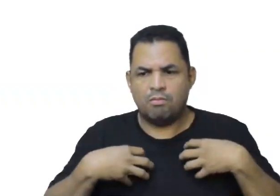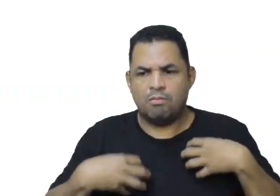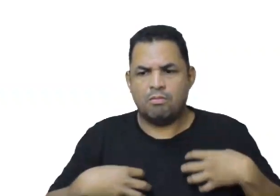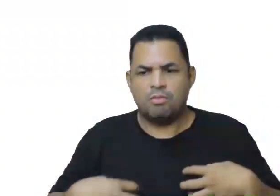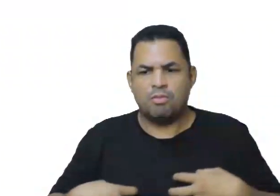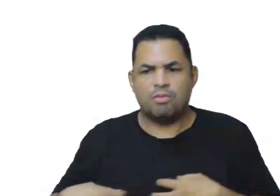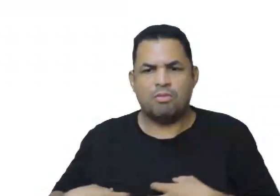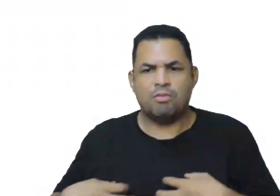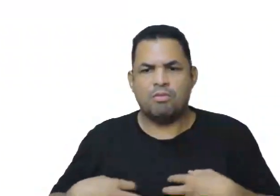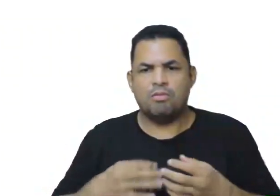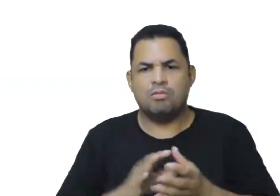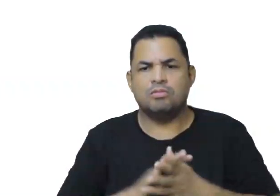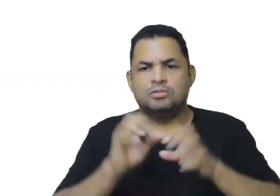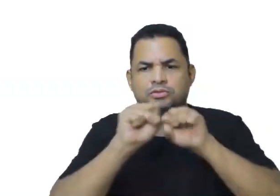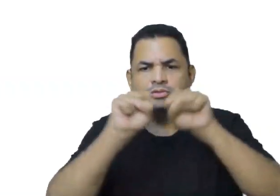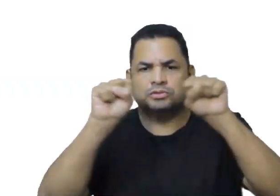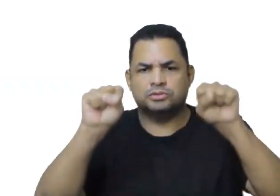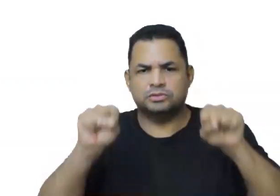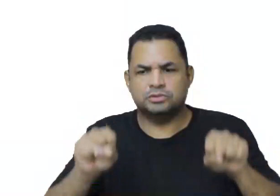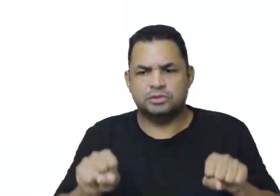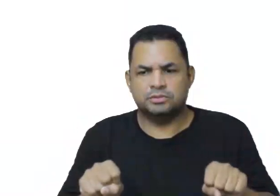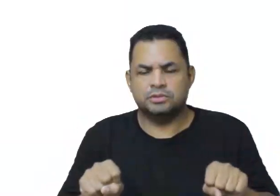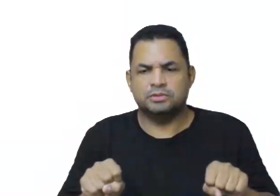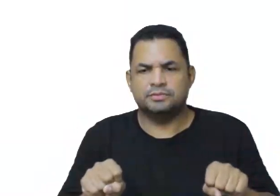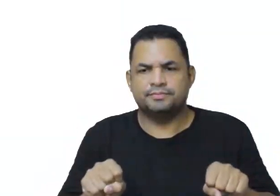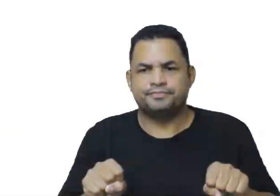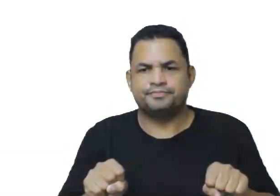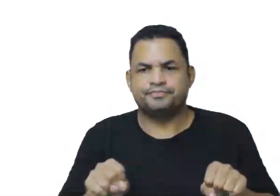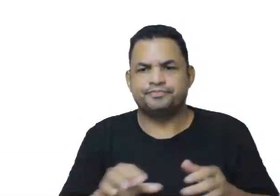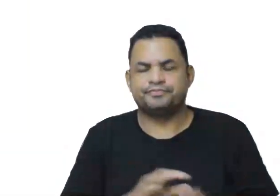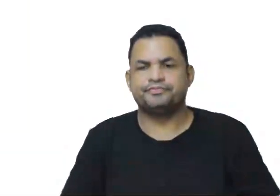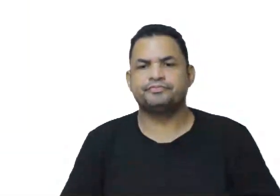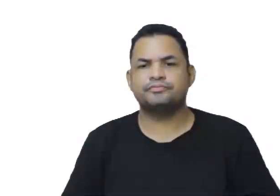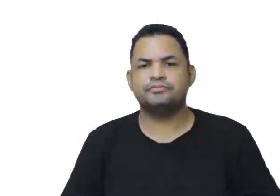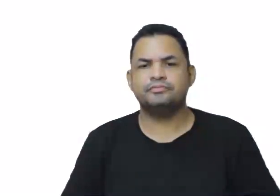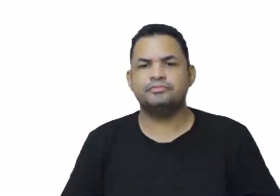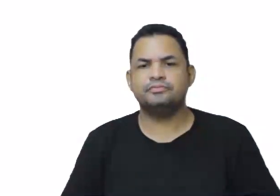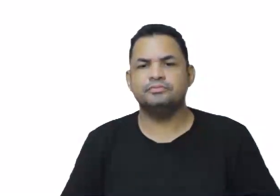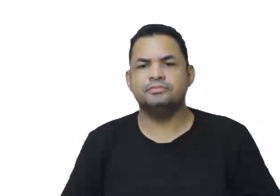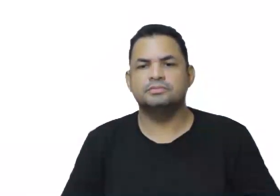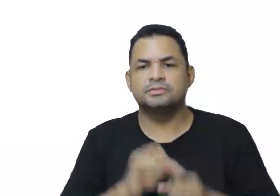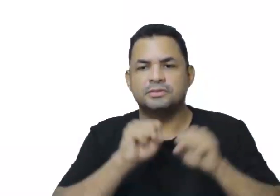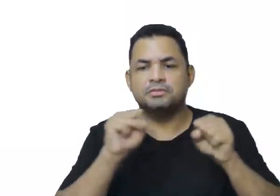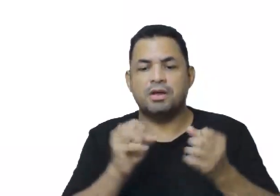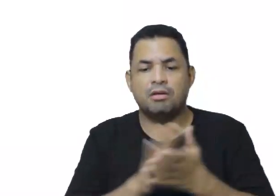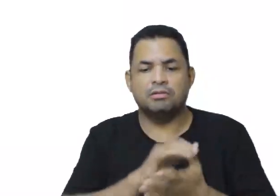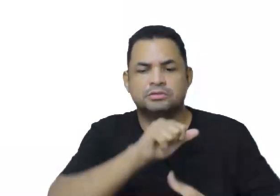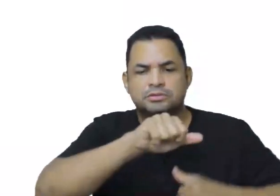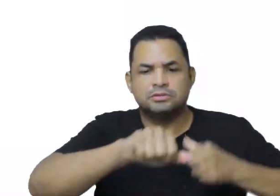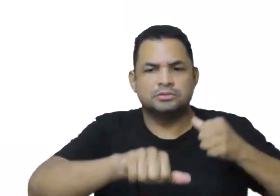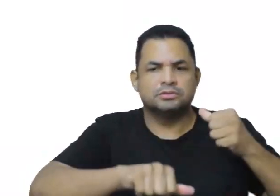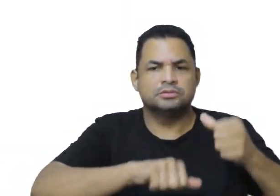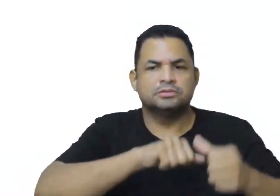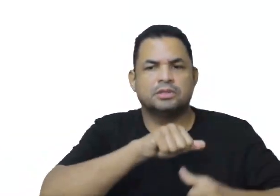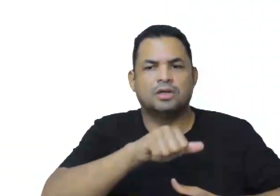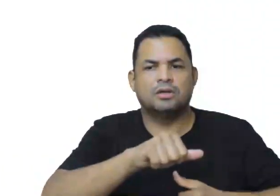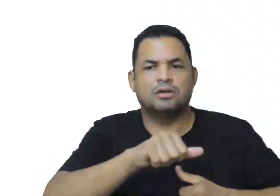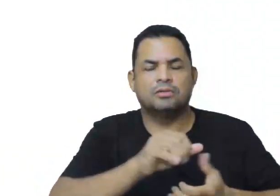Esses órgãos vão formar o que a gente chama de sistemas, e esses sistemas vão formar